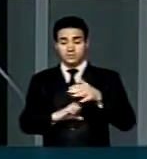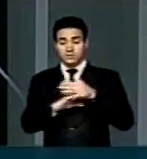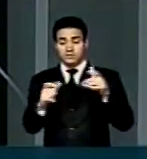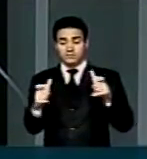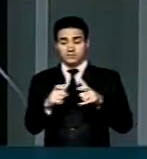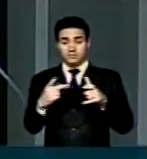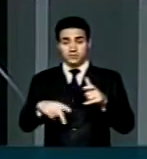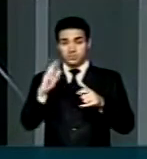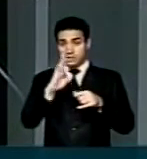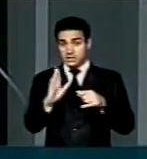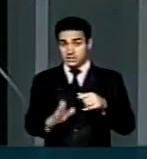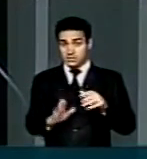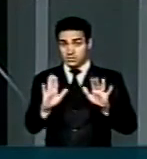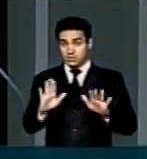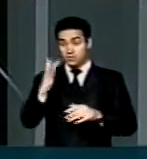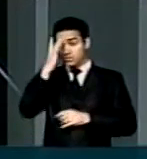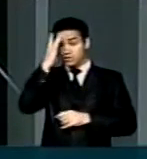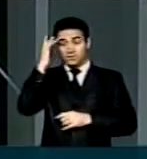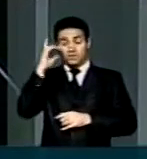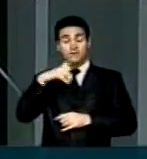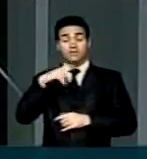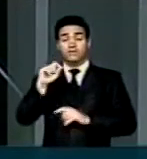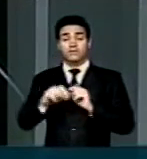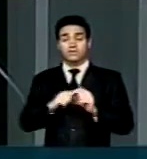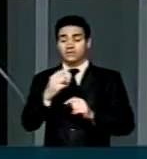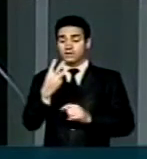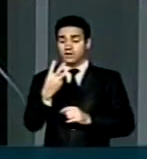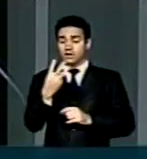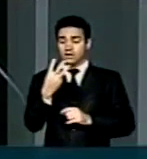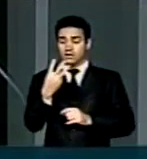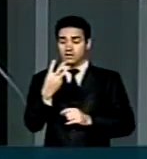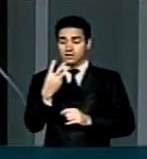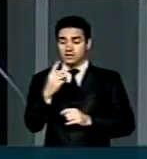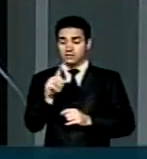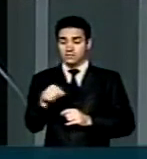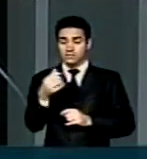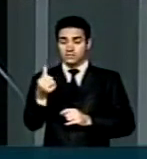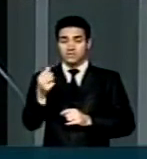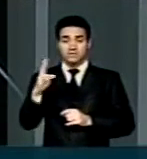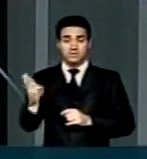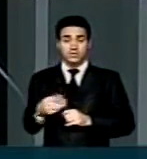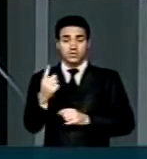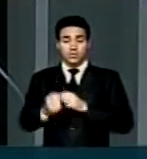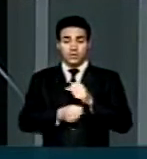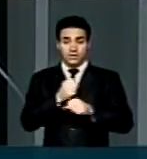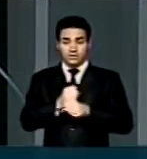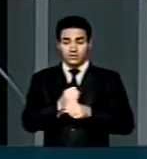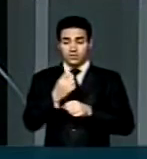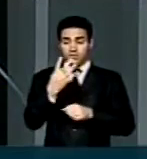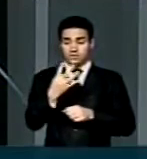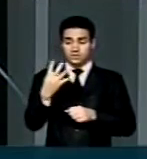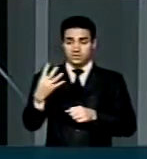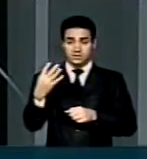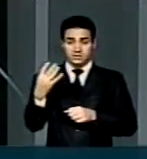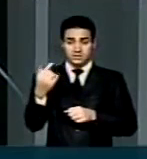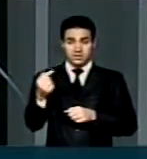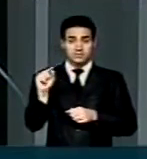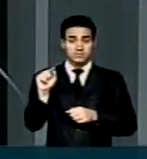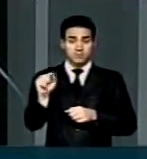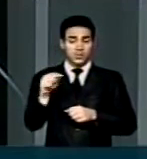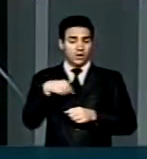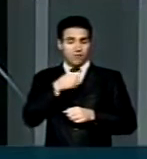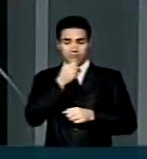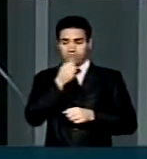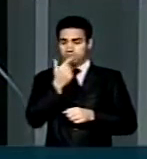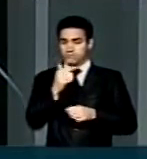Brasil, ou seja, aquelas que faturam menos de 3,6 milhões por ano, das quais 447 mil ainda não fazem